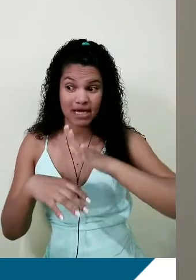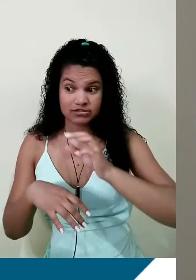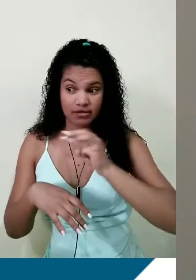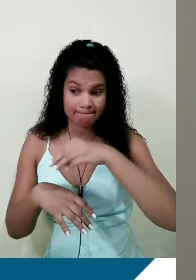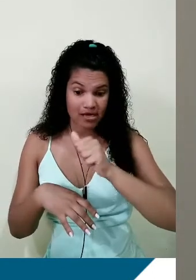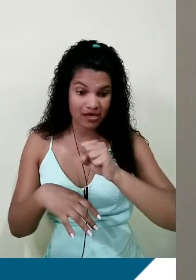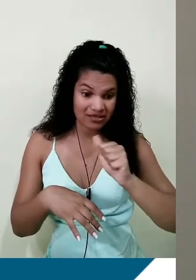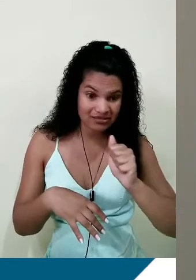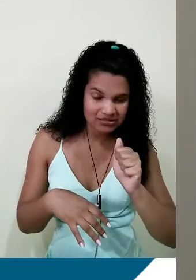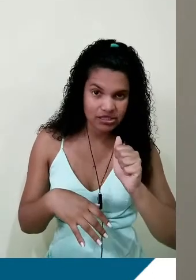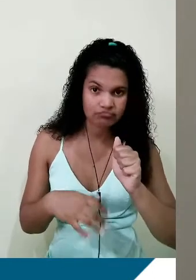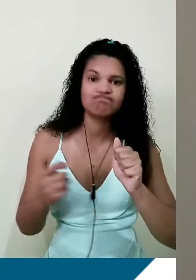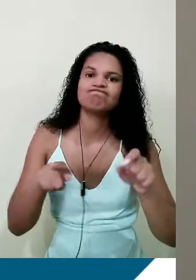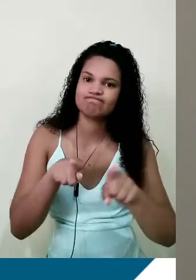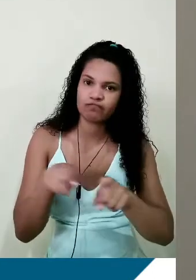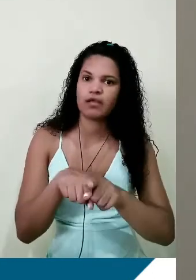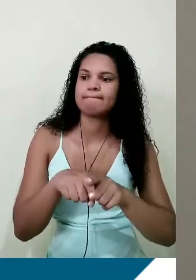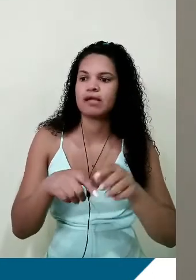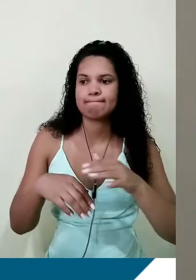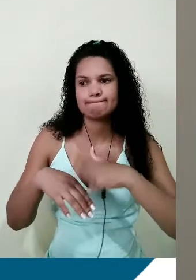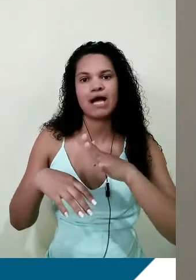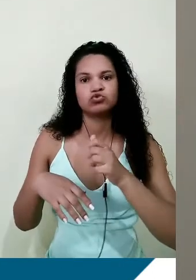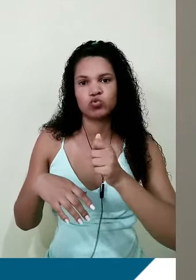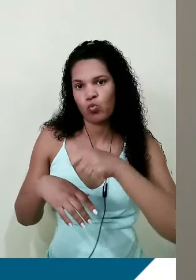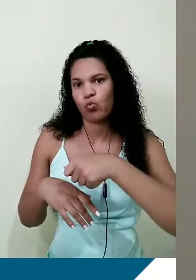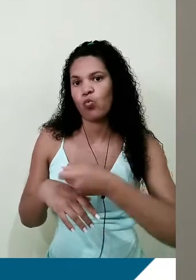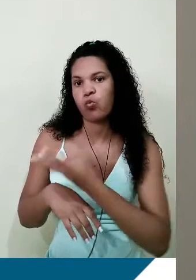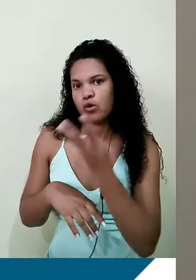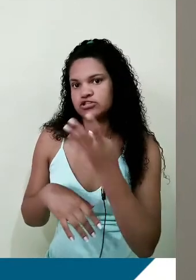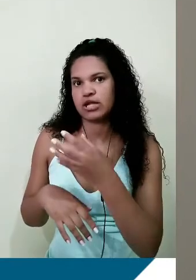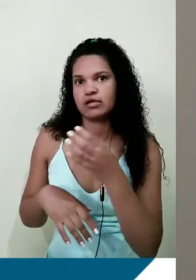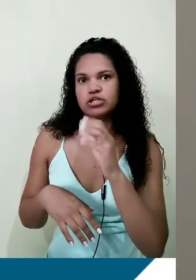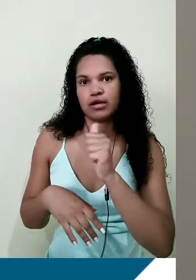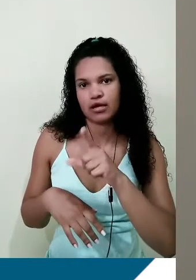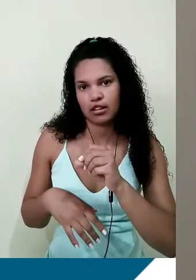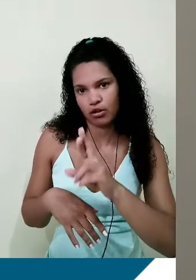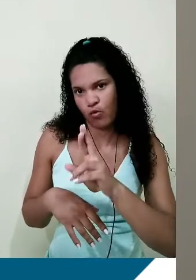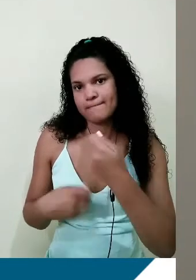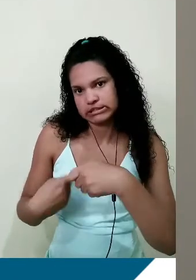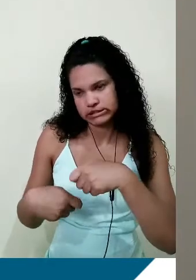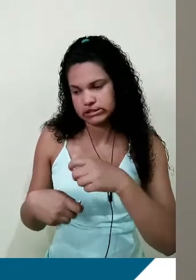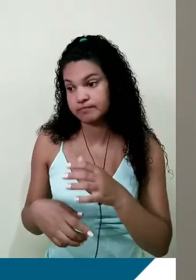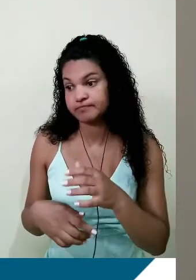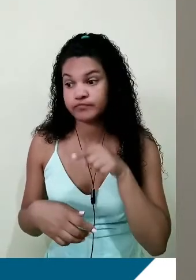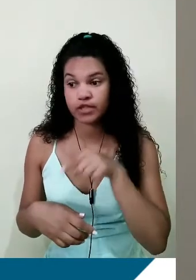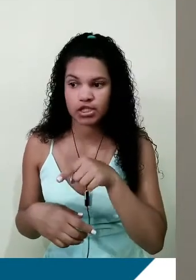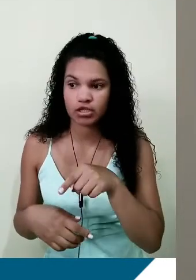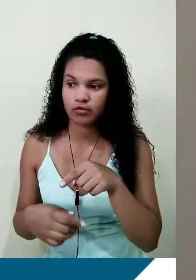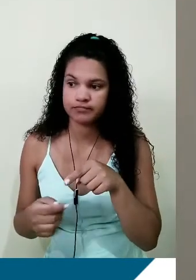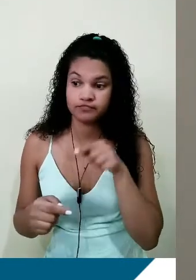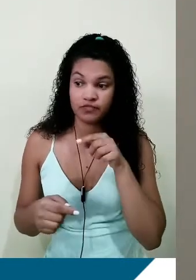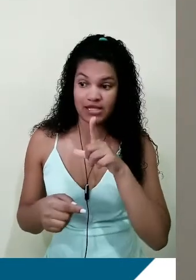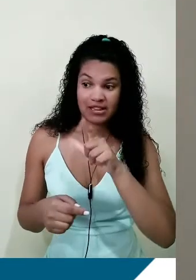mais quantidade de calor você precisa. Então, a gente tem a quantidade de calor latente